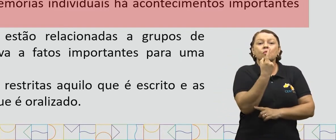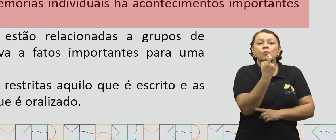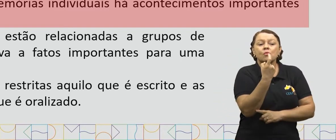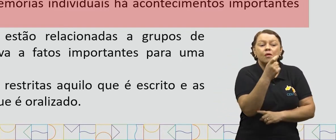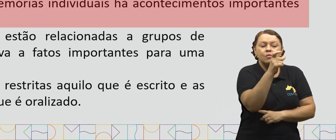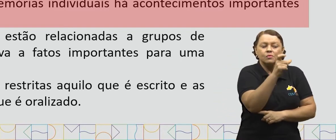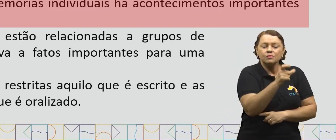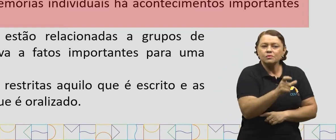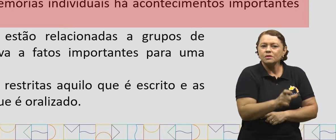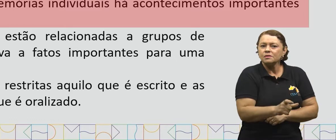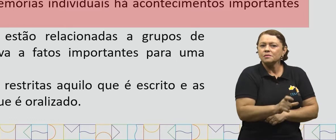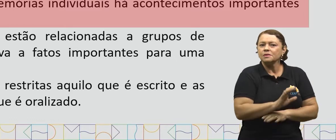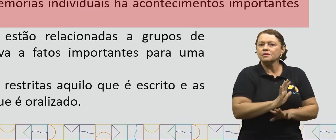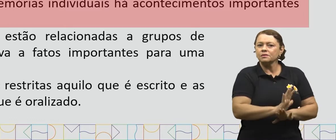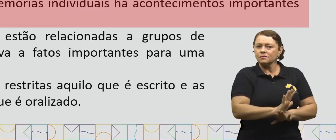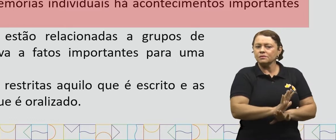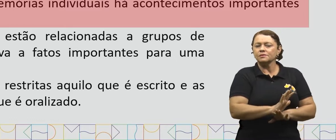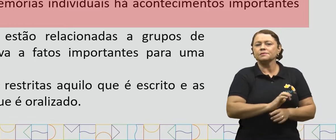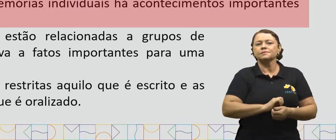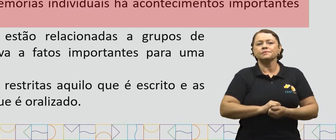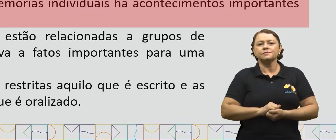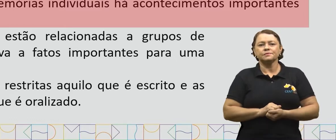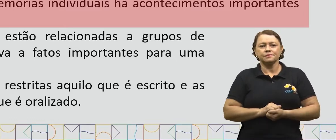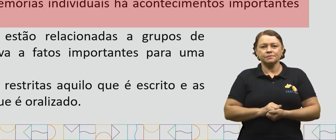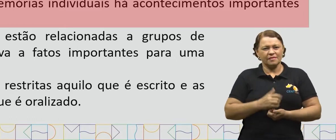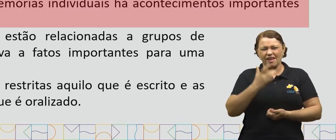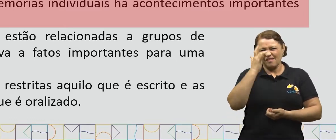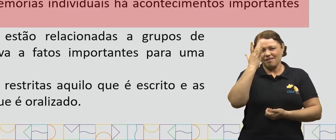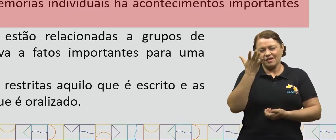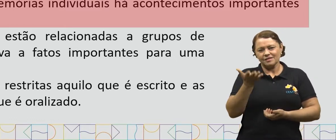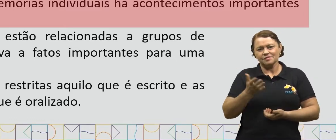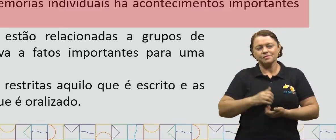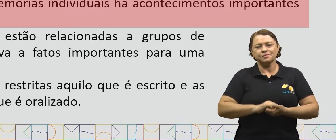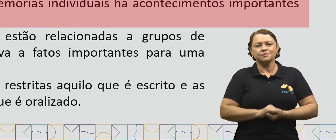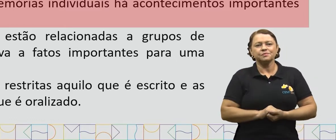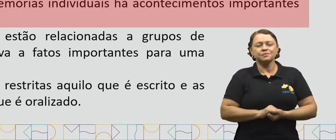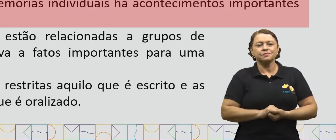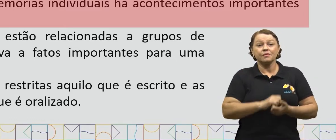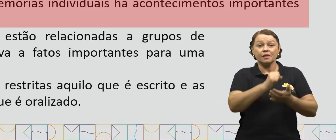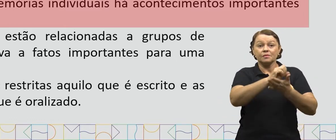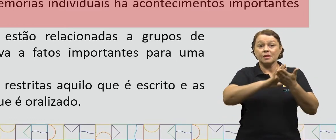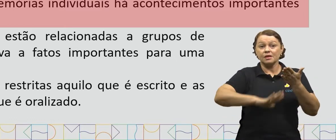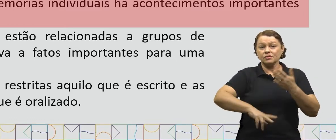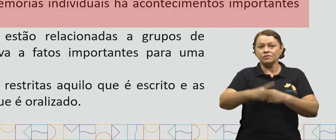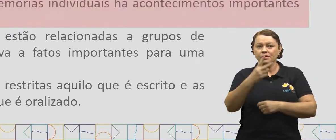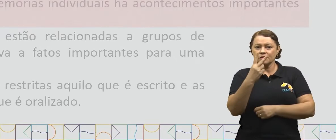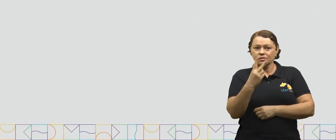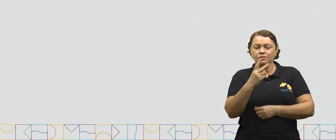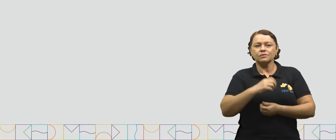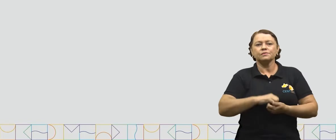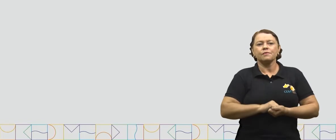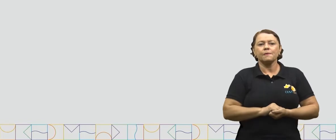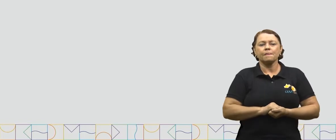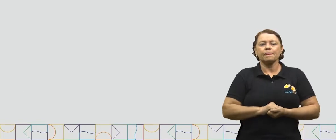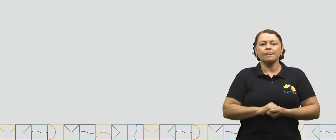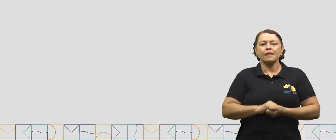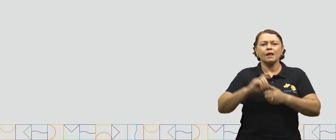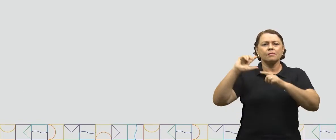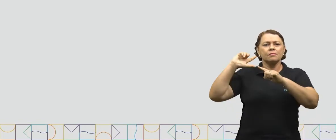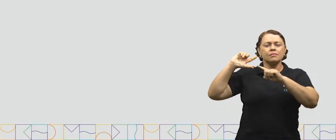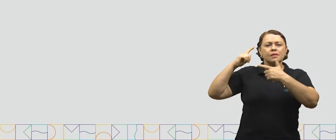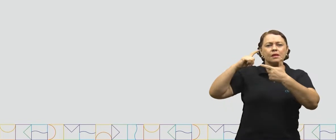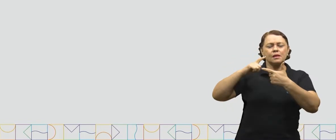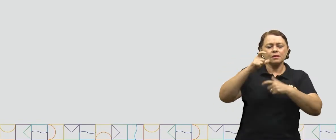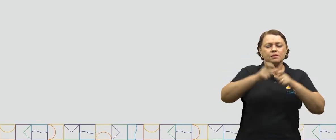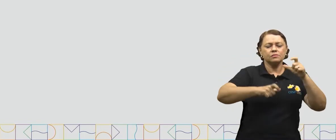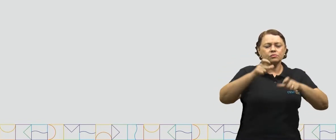uma pessoa. Individuais, uma pessoa. Só ficou fácil, hein? Vamos à atividade 2. Na tradição dos